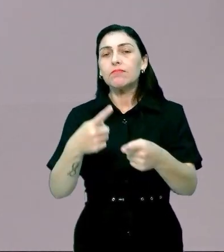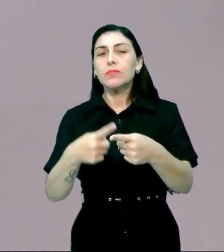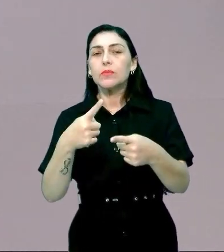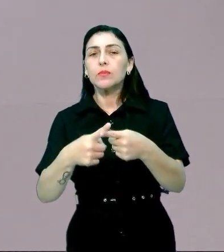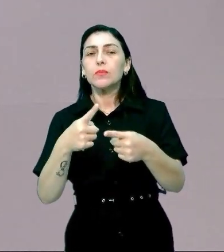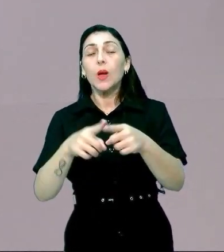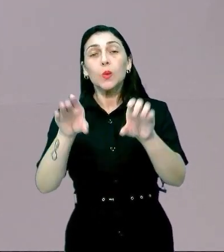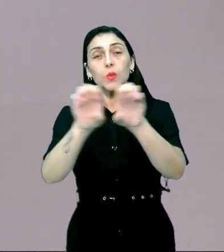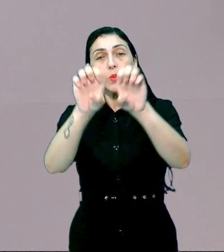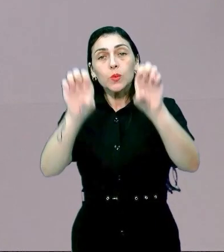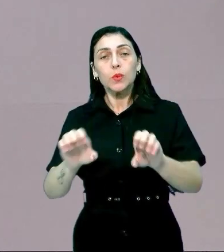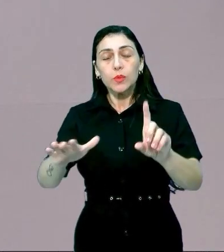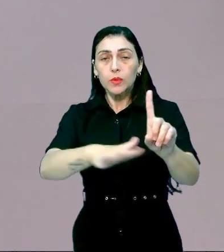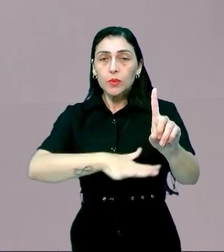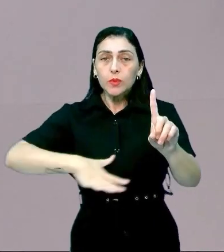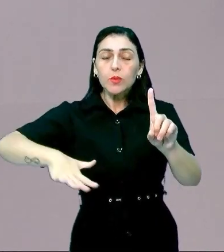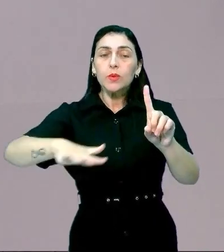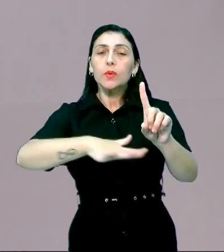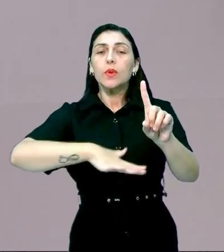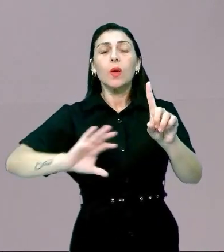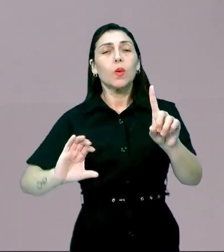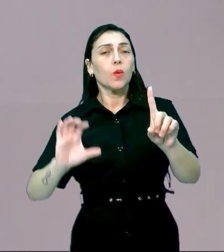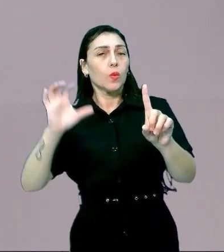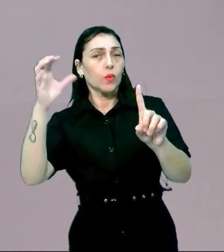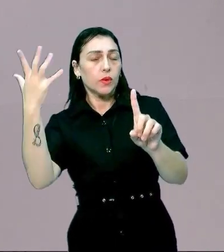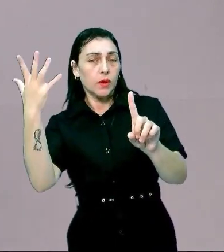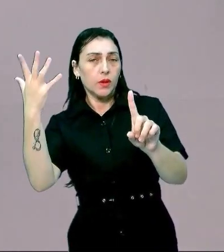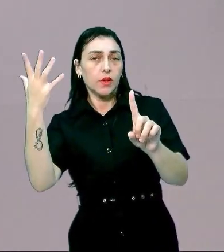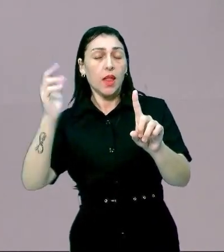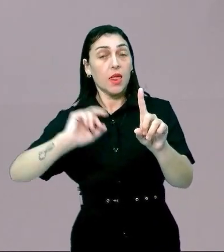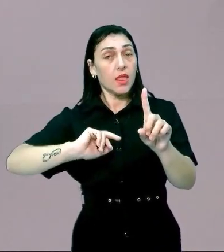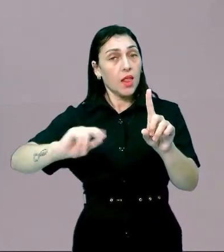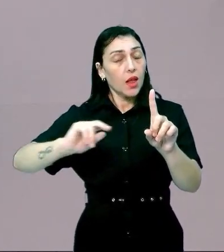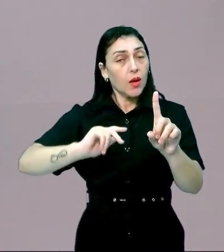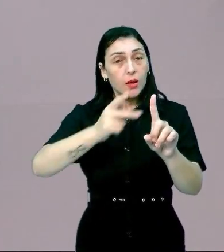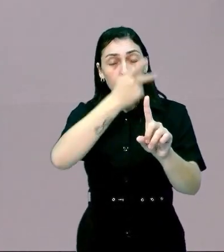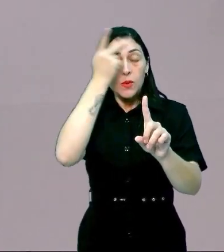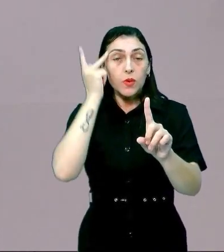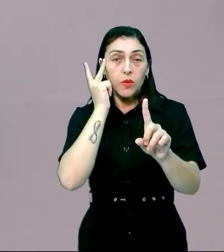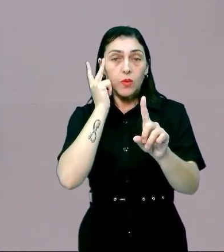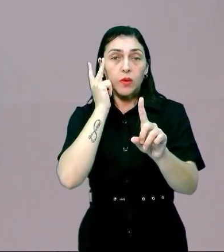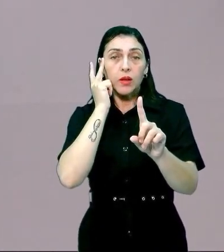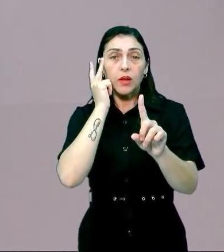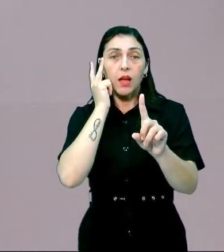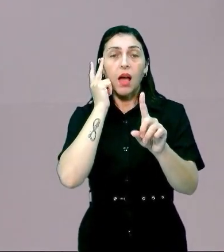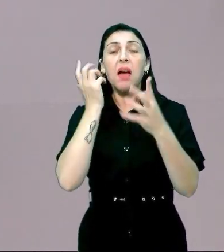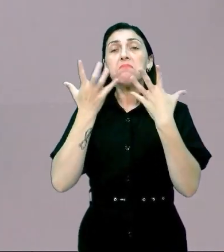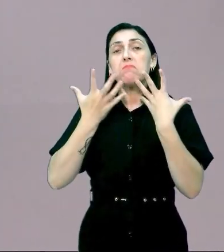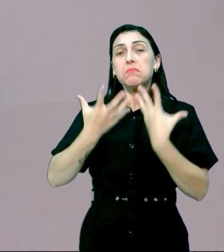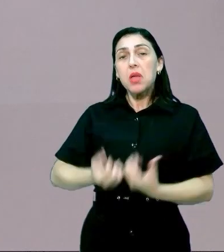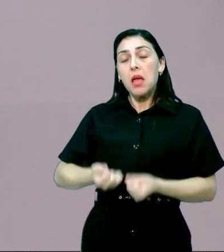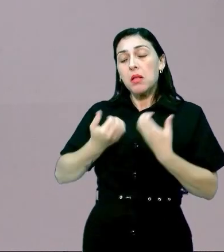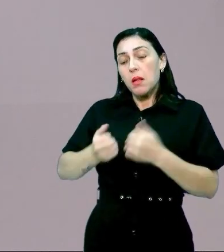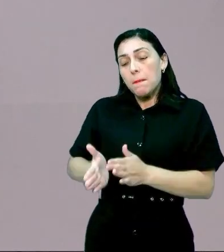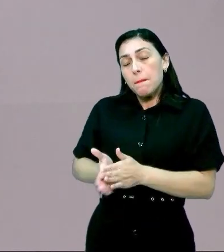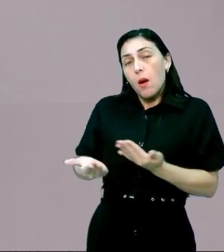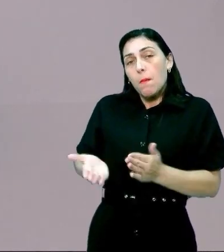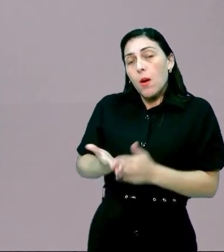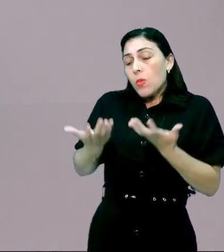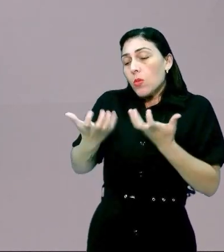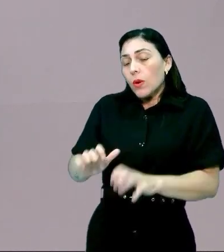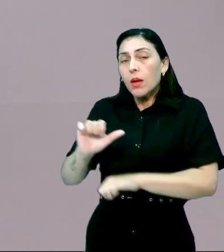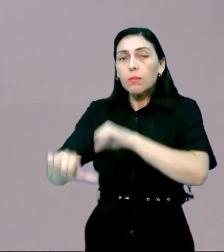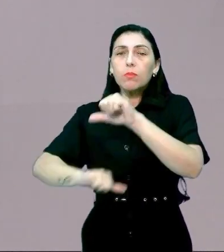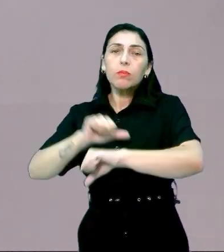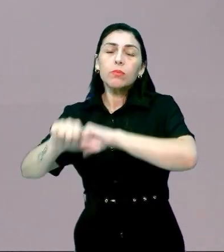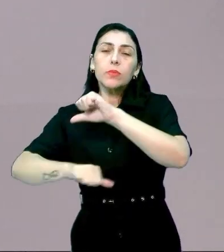toda a estrutura social, ela funciona de uma maneira, não que as pessoas elas se conformem em serem pobres, em